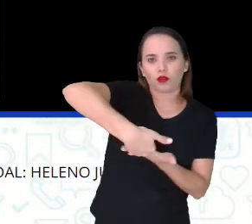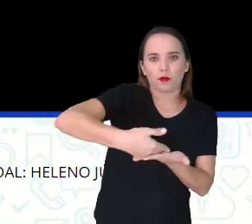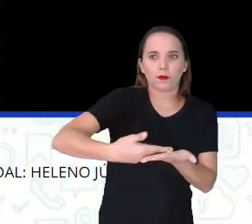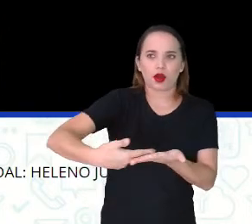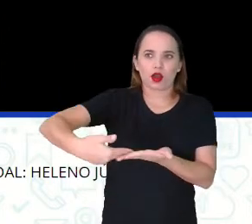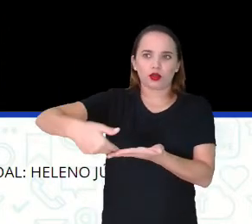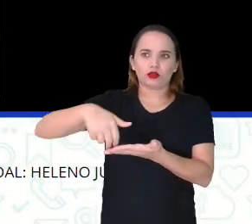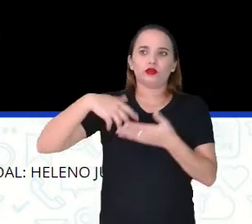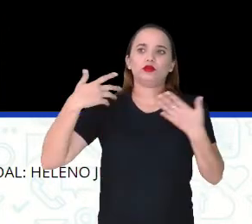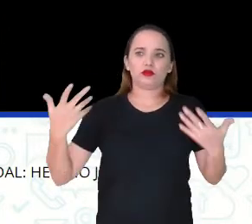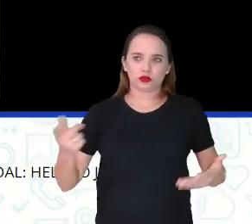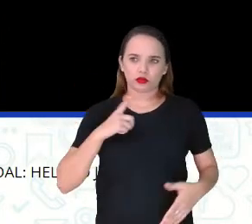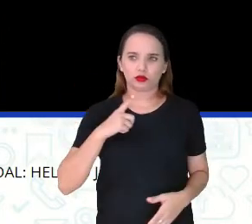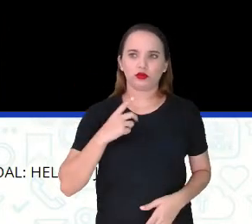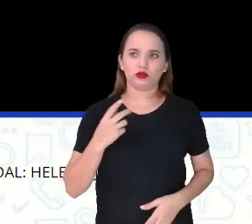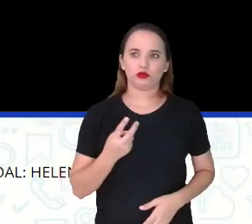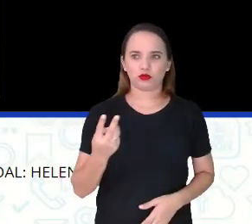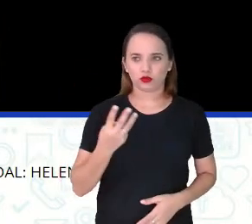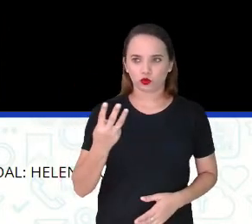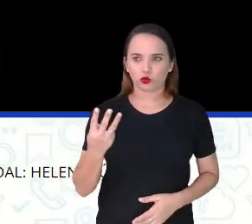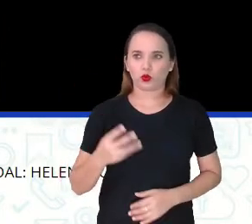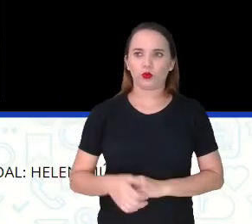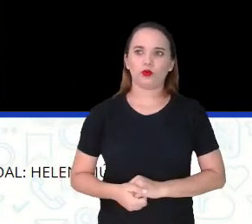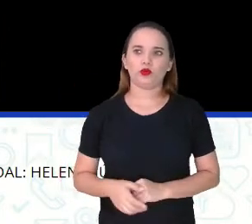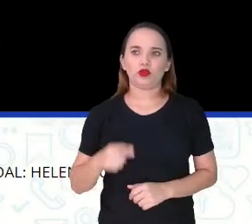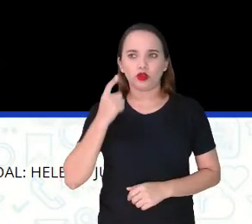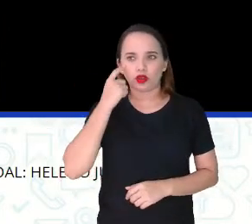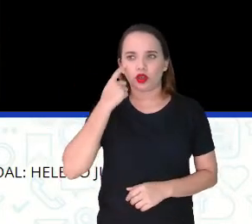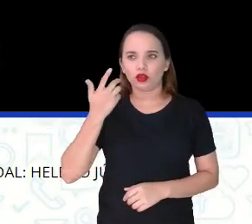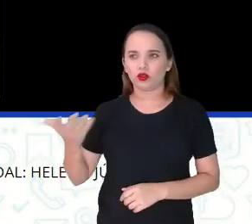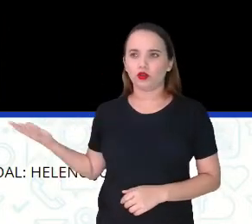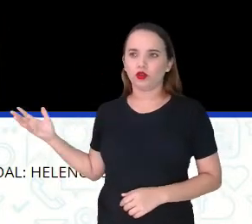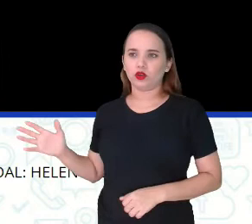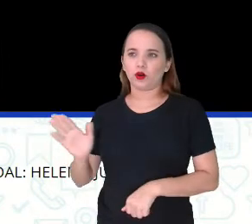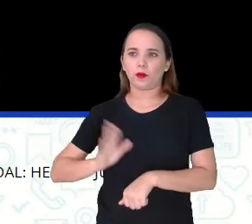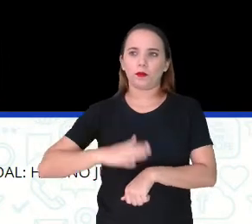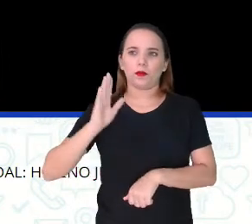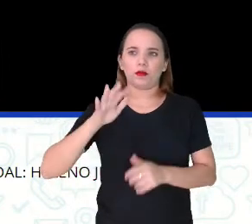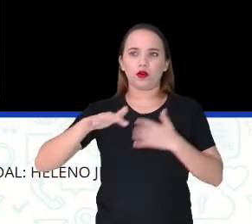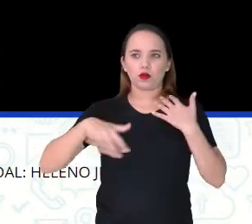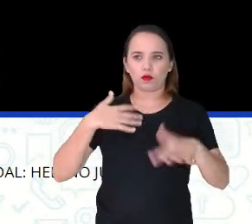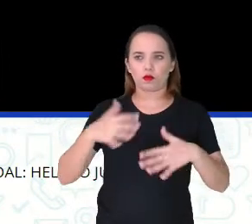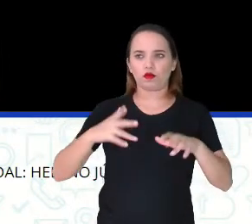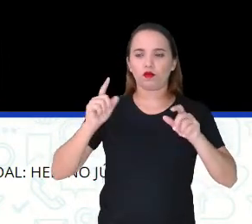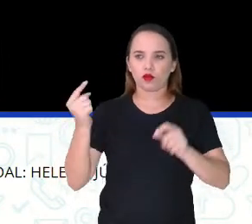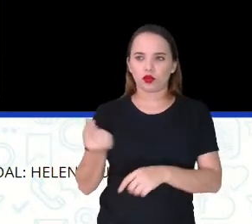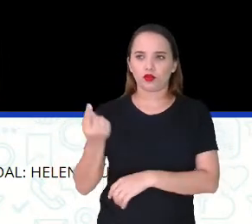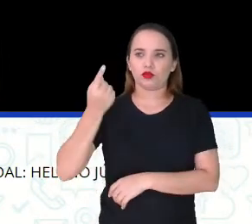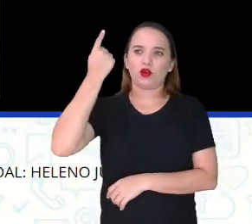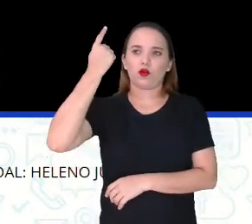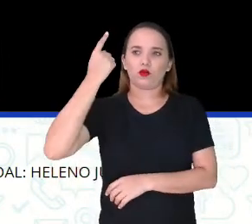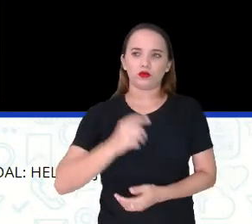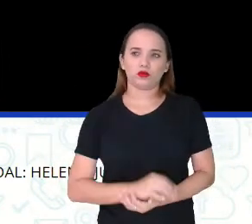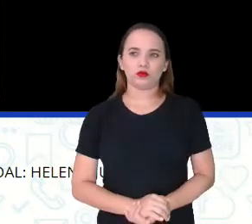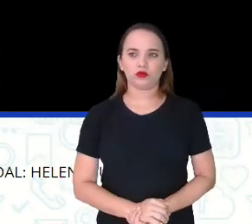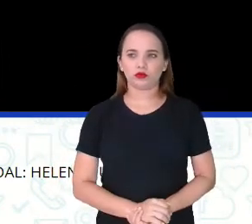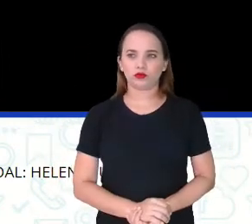baixo de novo. E aí, ó, mais movimentos de plano alto.